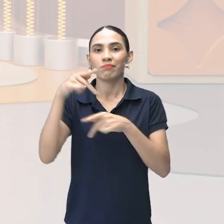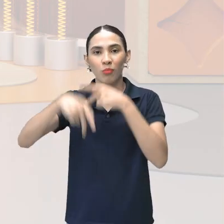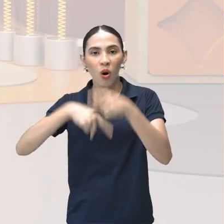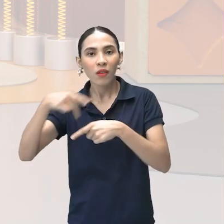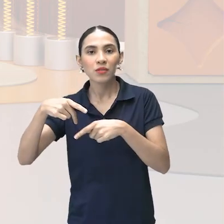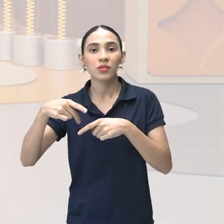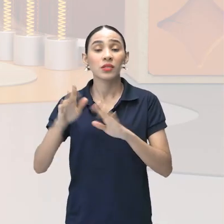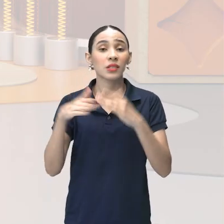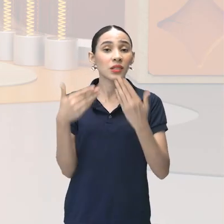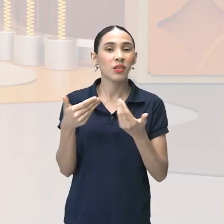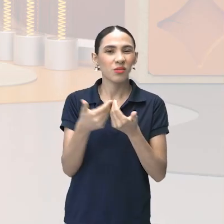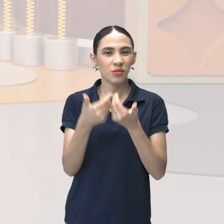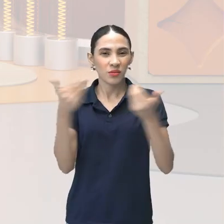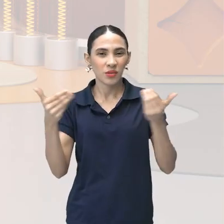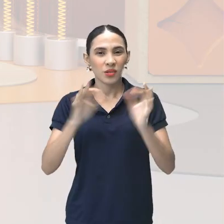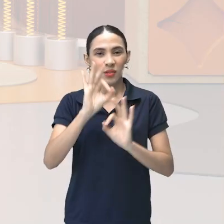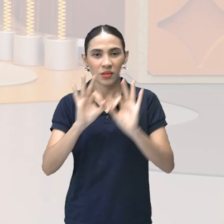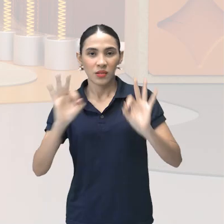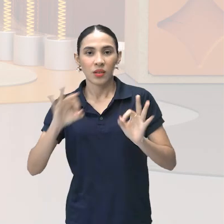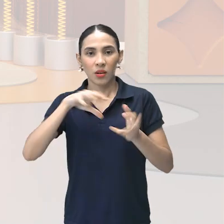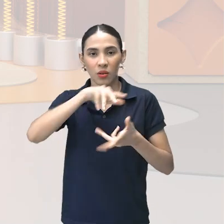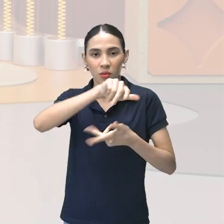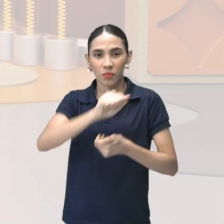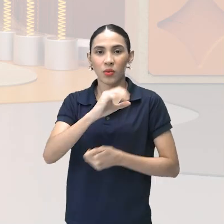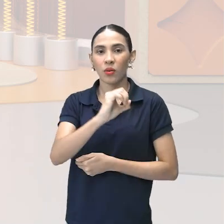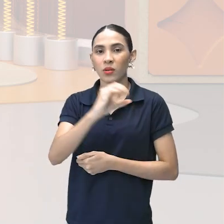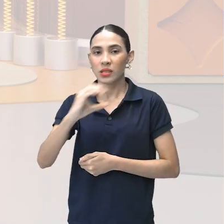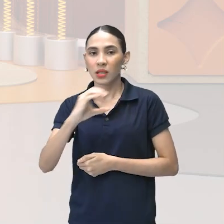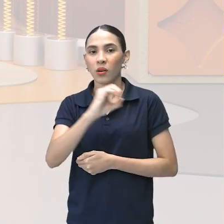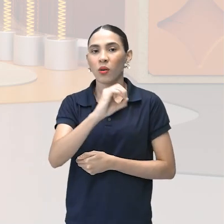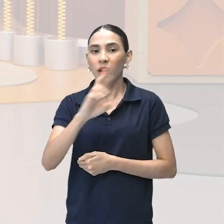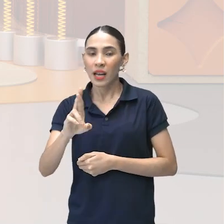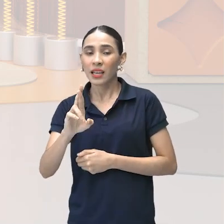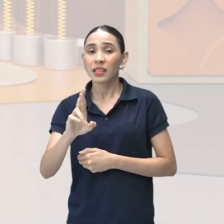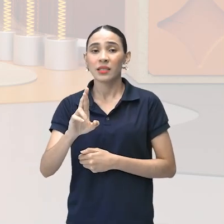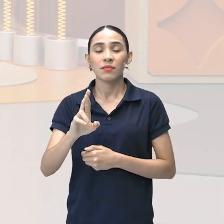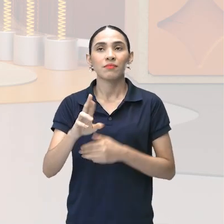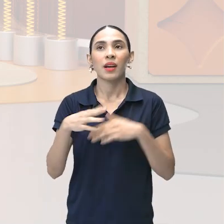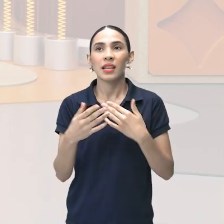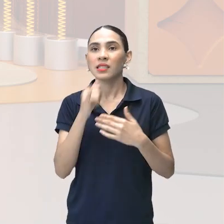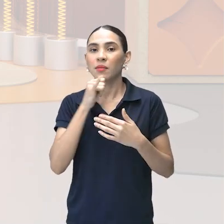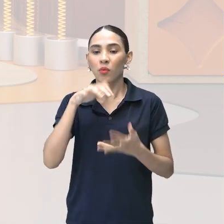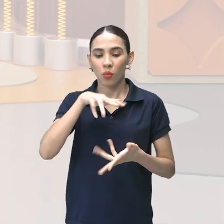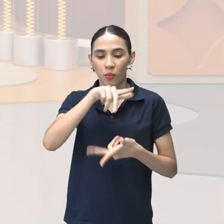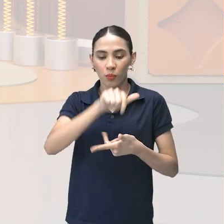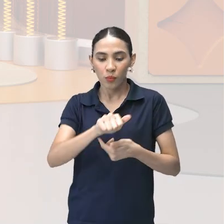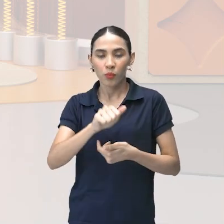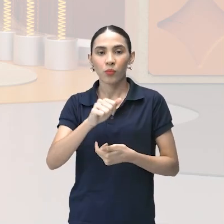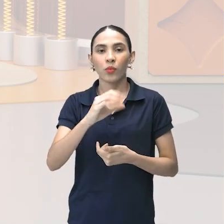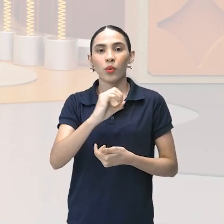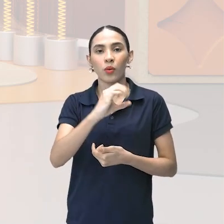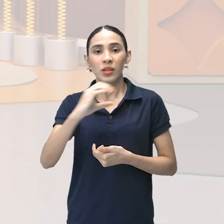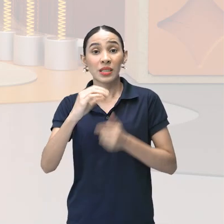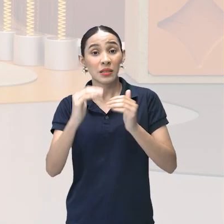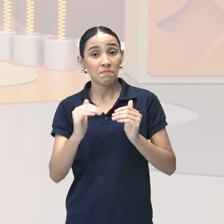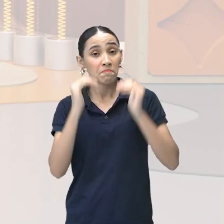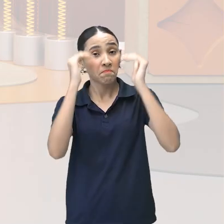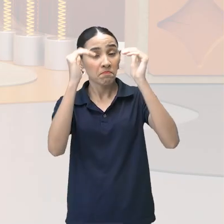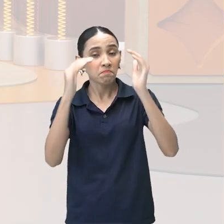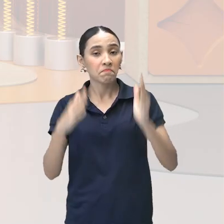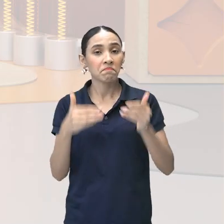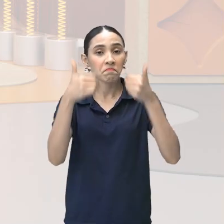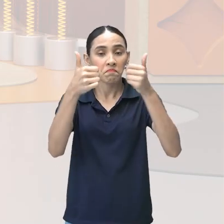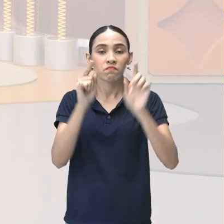E essa ideia de dividir o mundo em Oriente e Ocidente vem daí, de colocar o mundo ocidental como mais